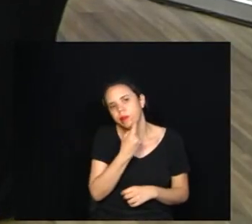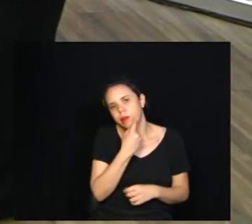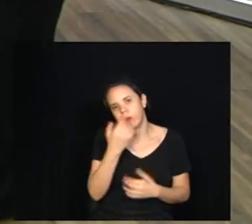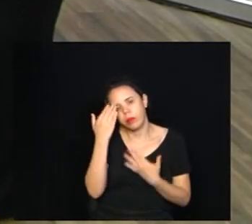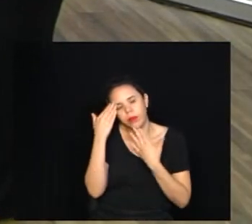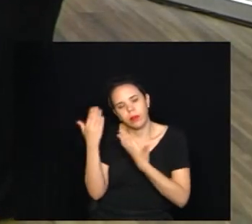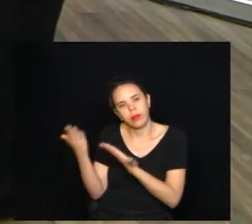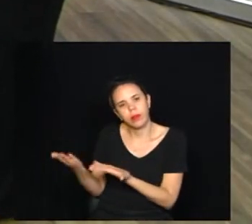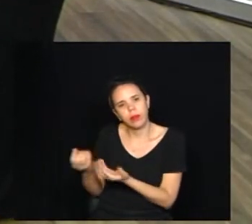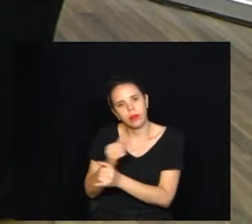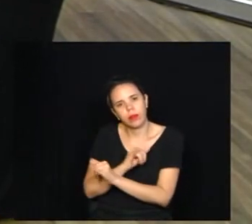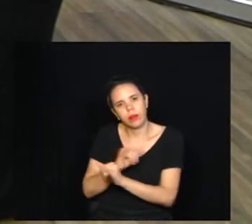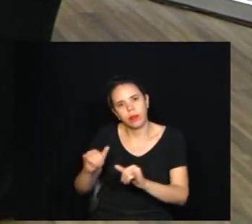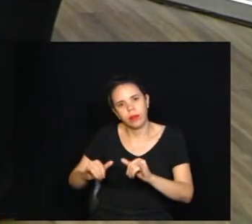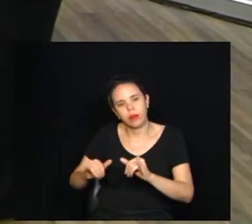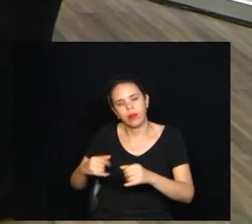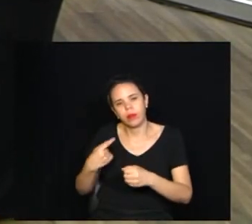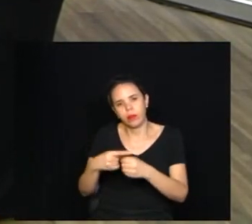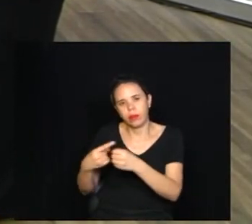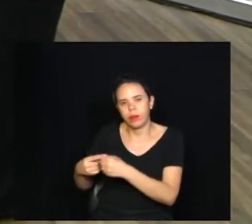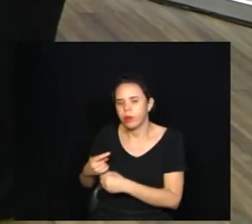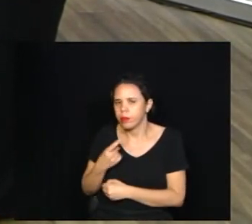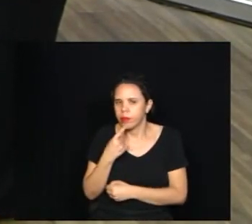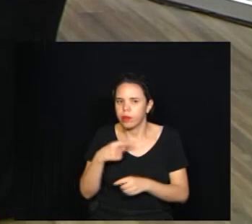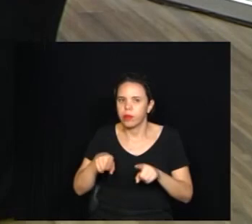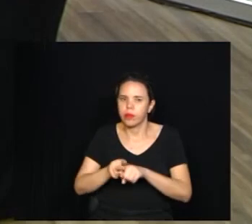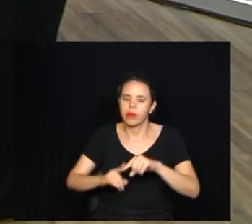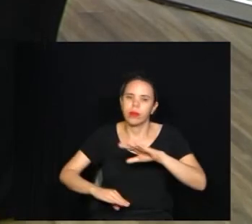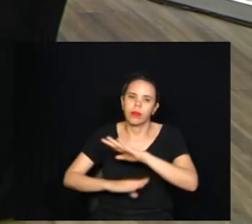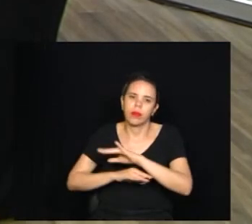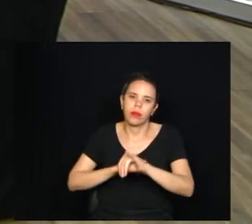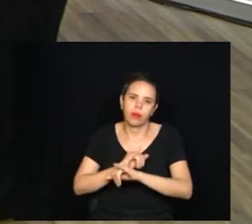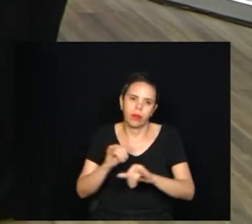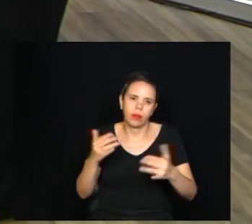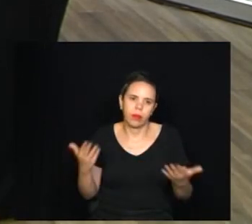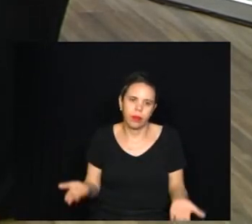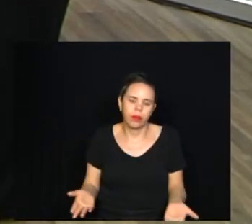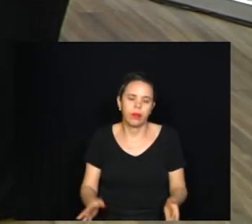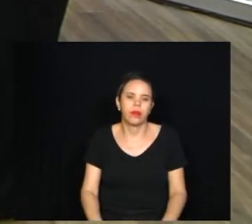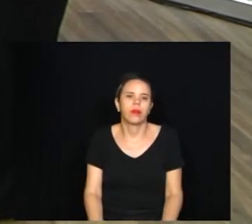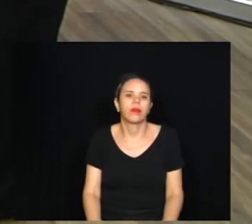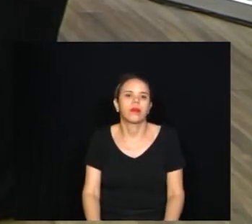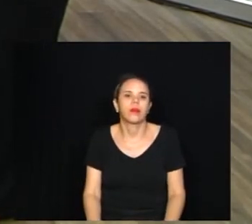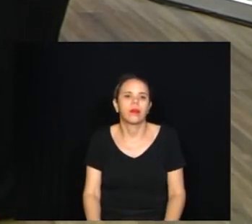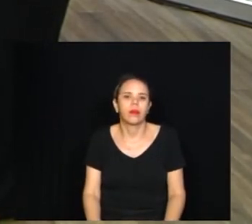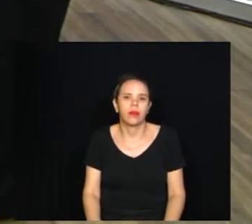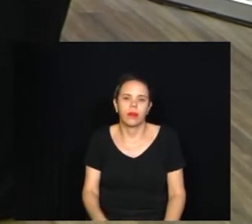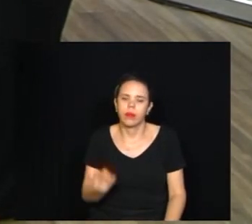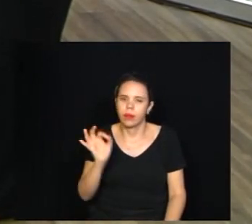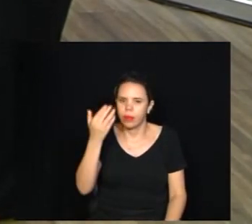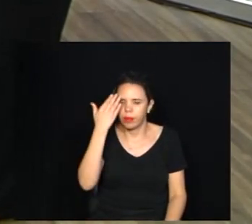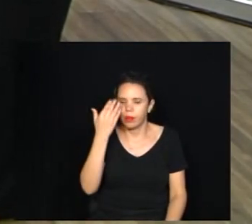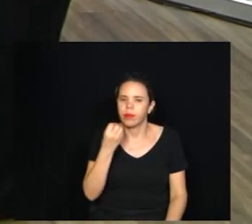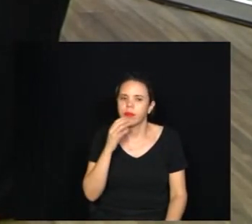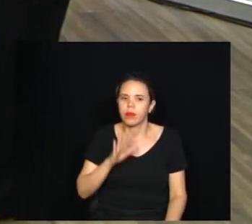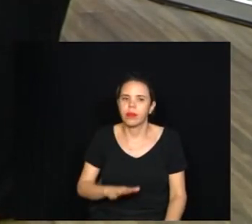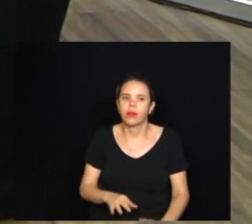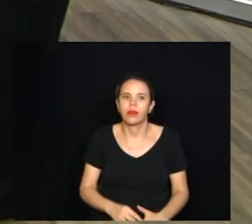muito obrigado pelas notícias da metrópole de Campinas e também do Legislativo. Tá certo, uma boa